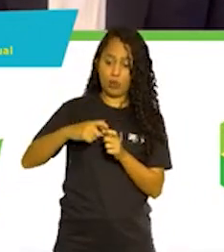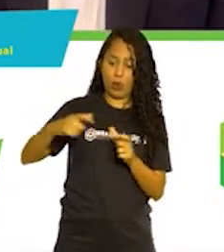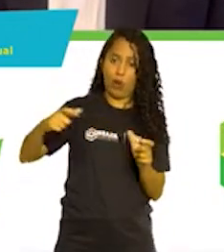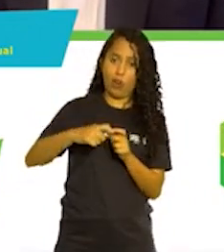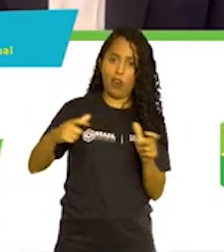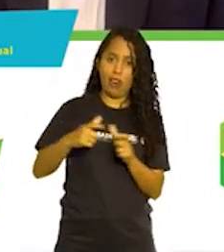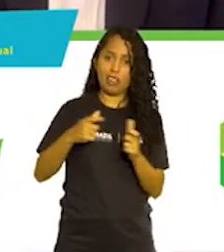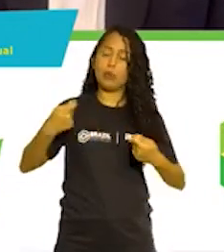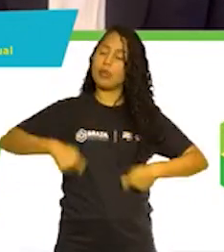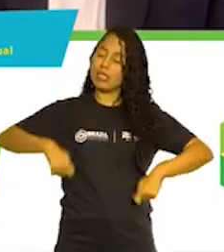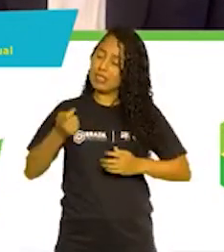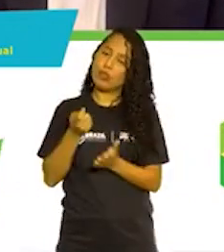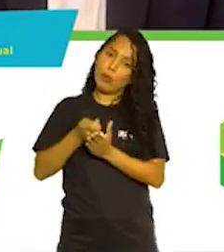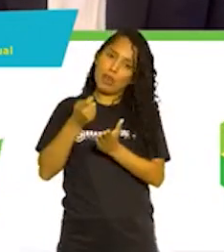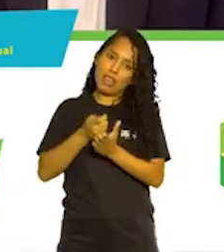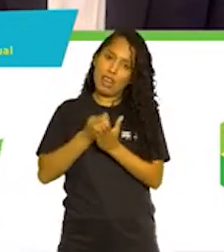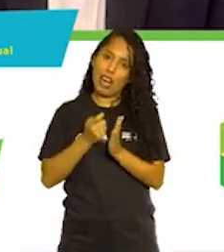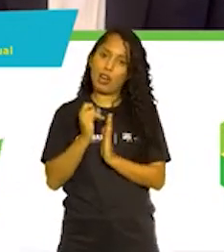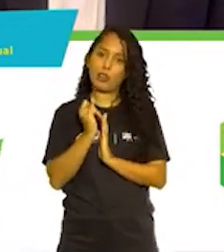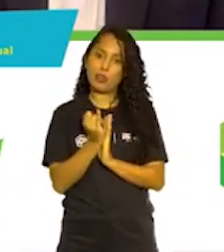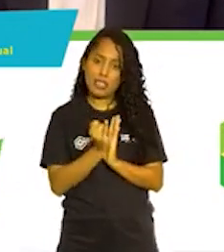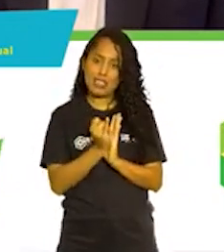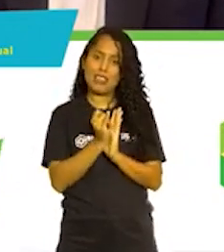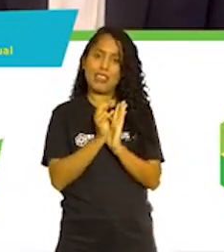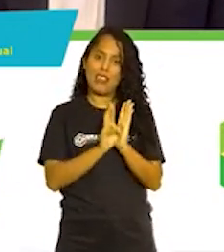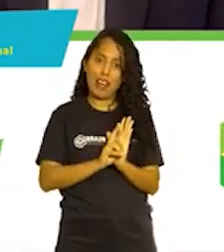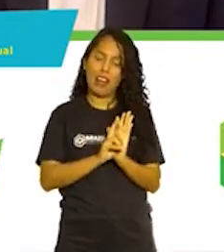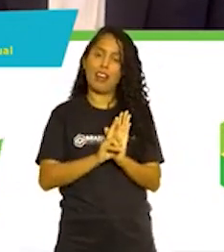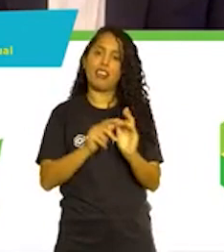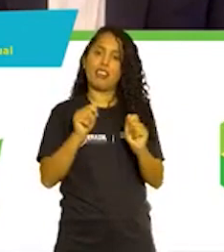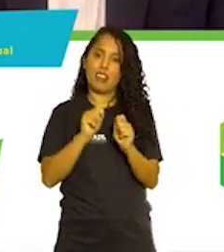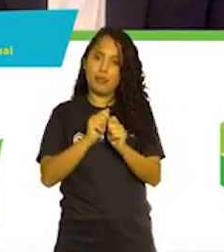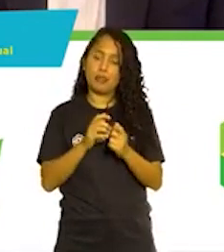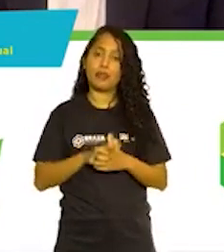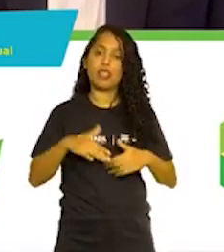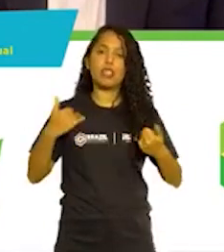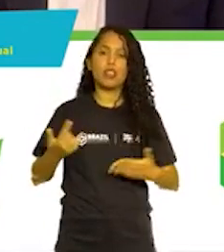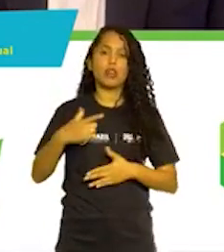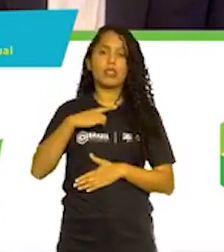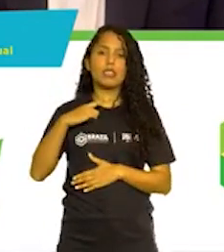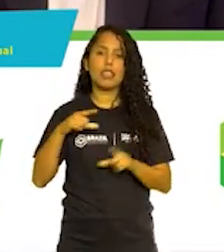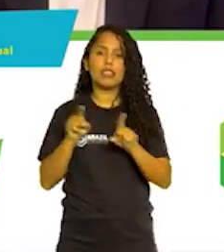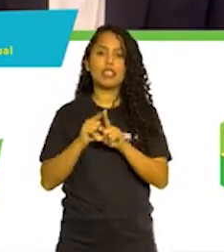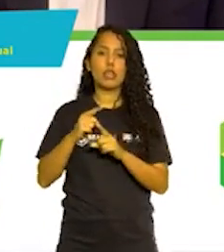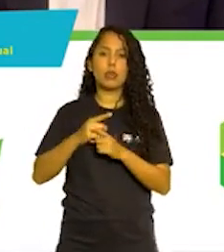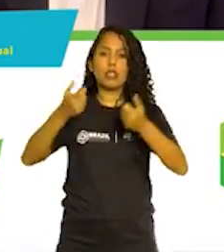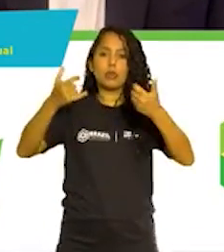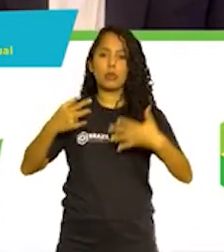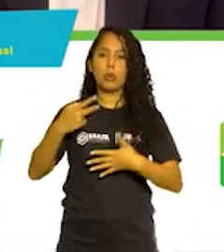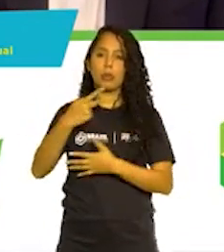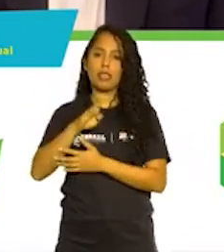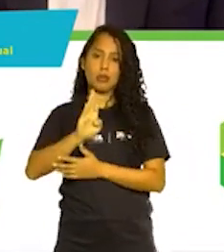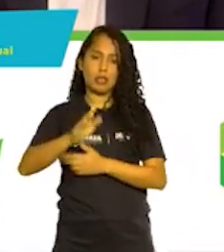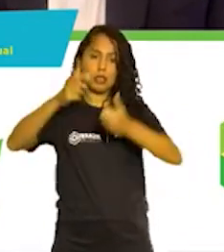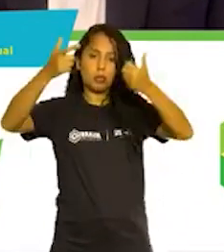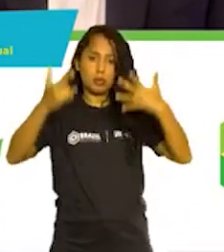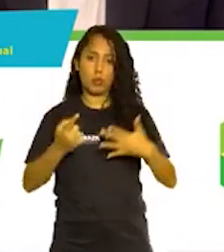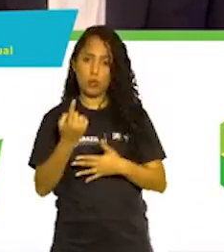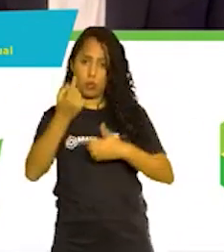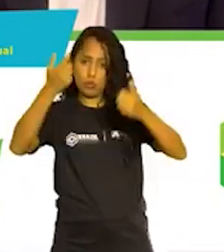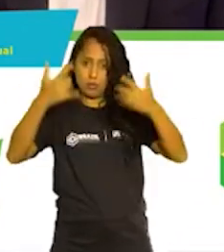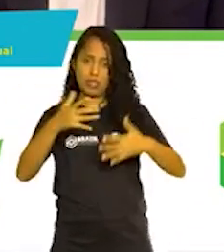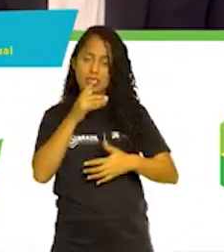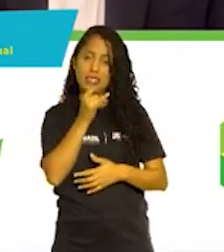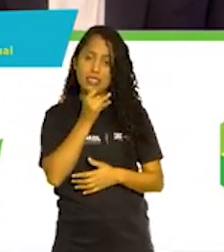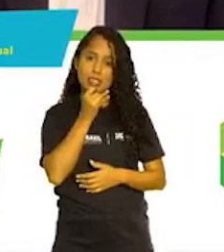que eu não queira. Então, você tem assim, inúmeros exemplos, o PB falou um, mas a gente tem